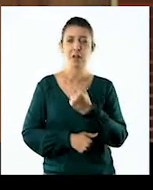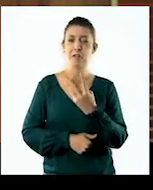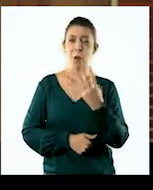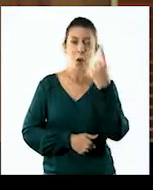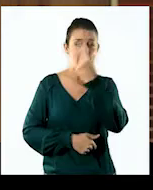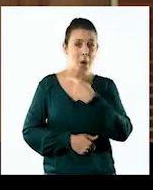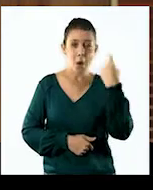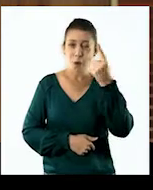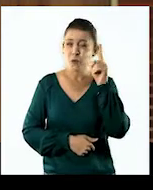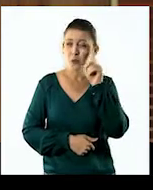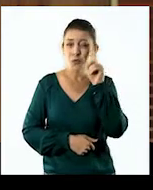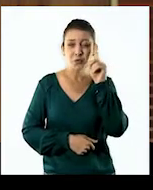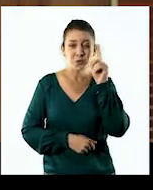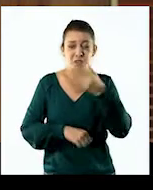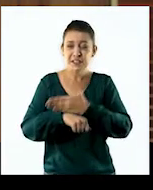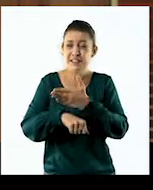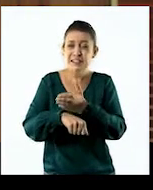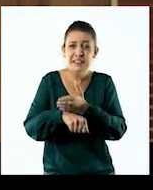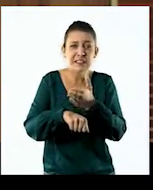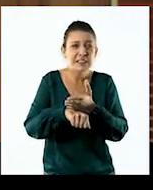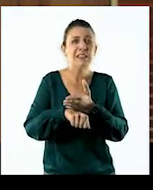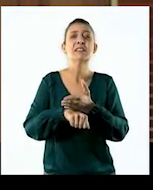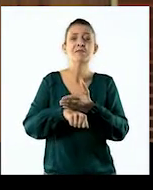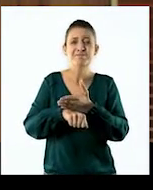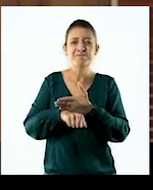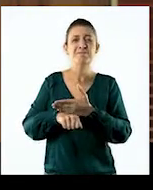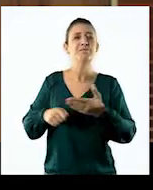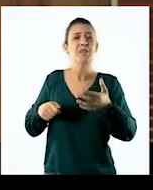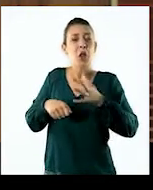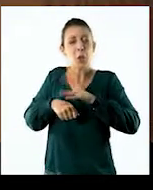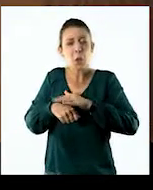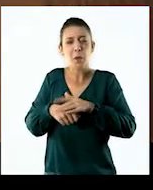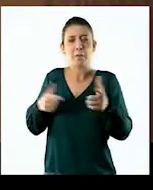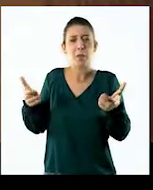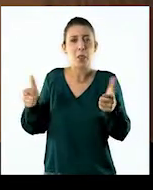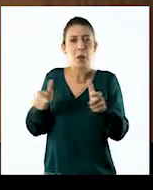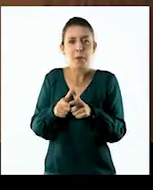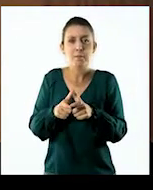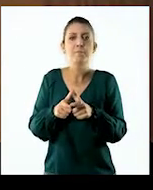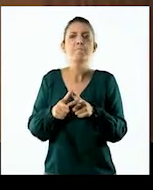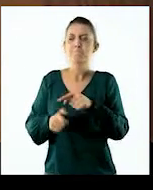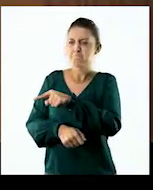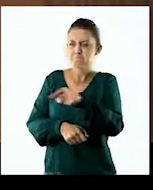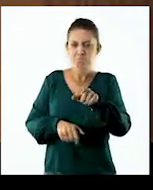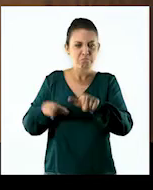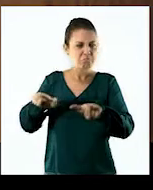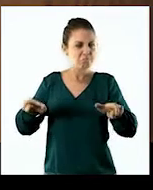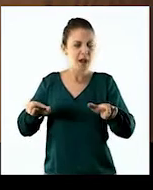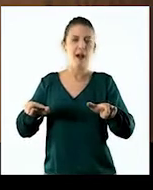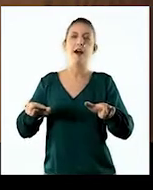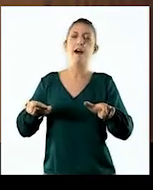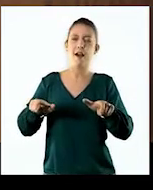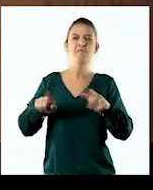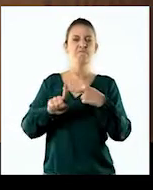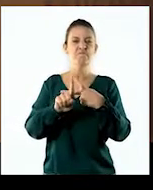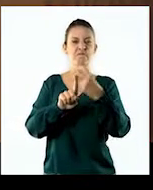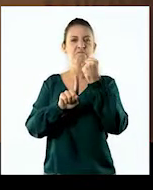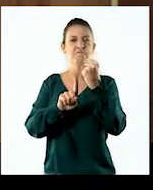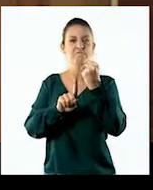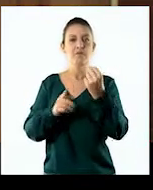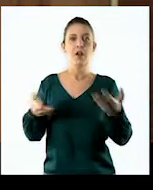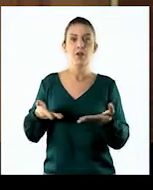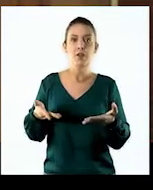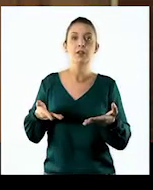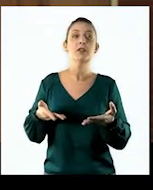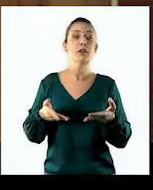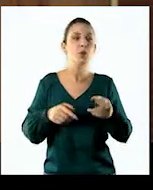trabalhando 24 horas por dia para enfeitar essa doença eles sim são os verdadeiros heróis desse tempo